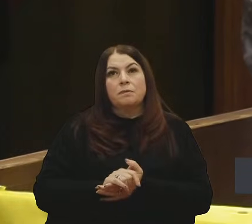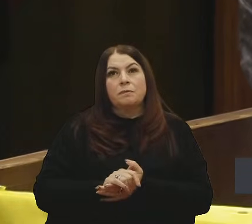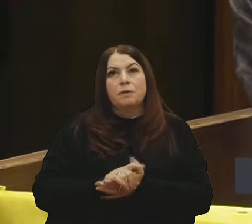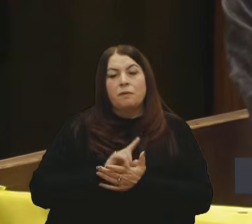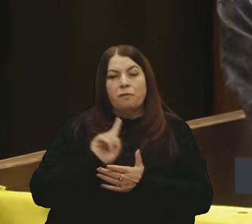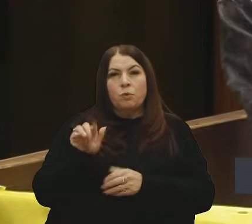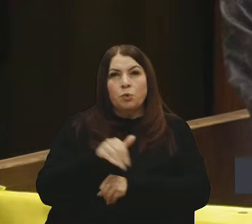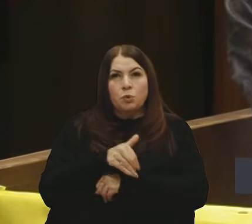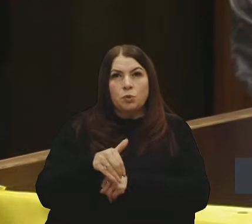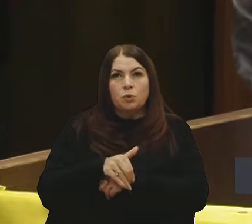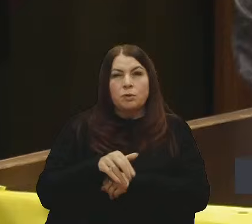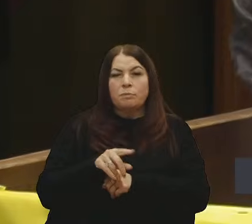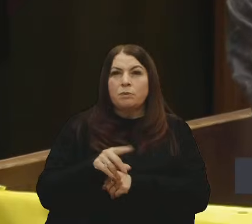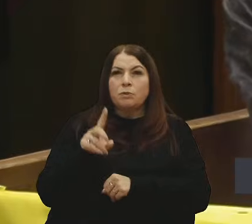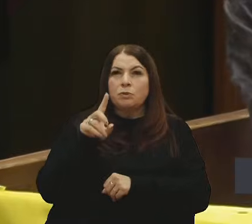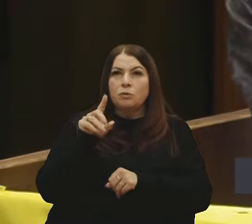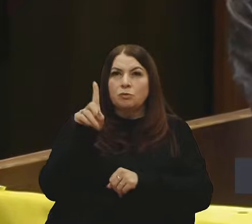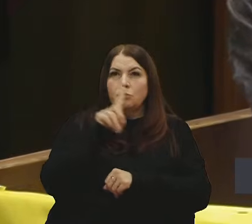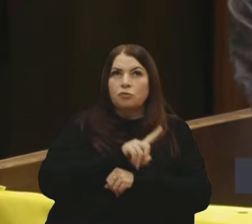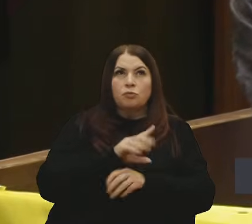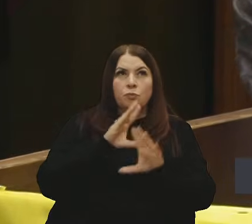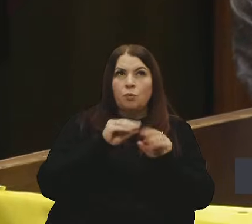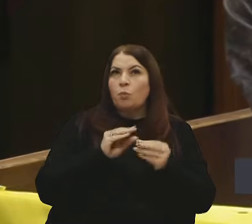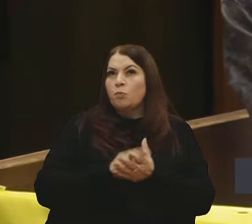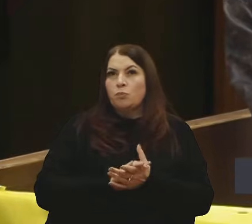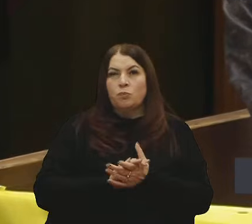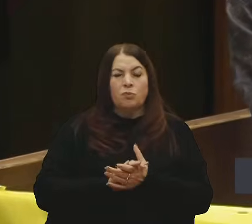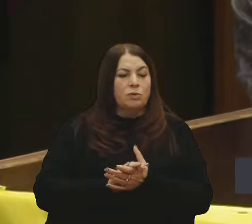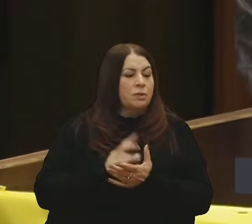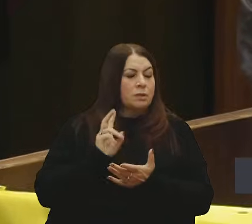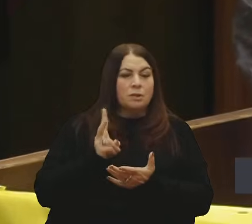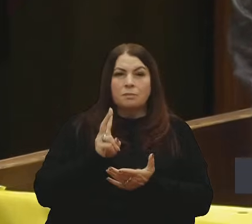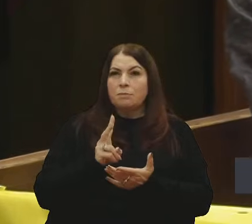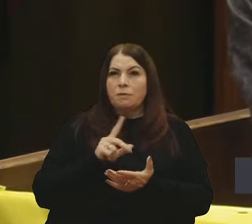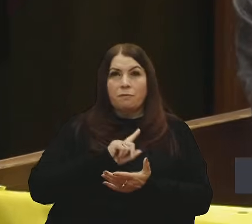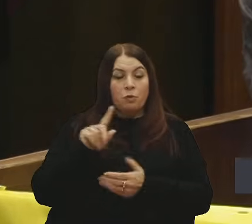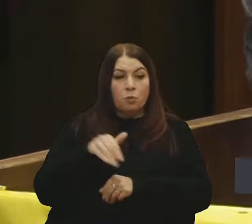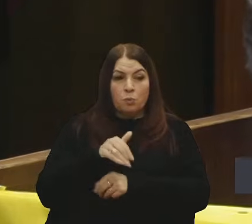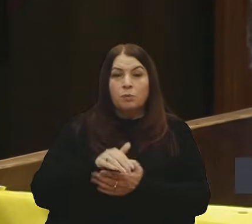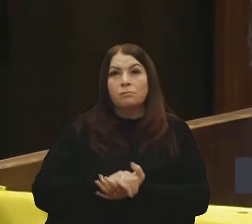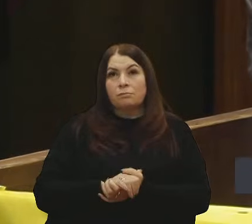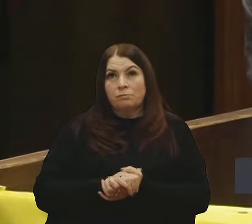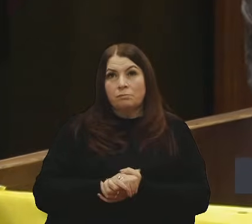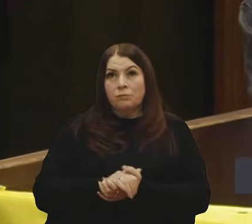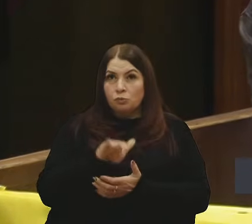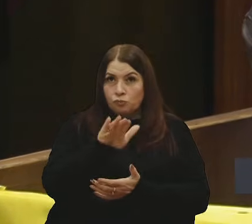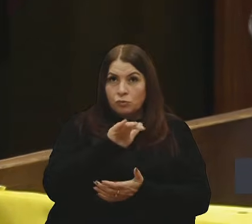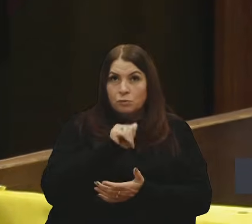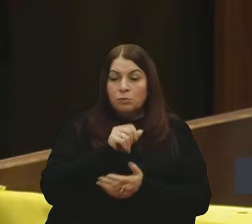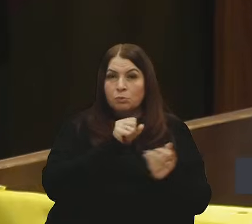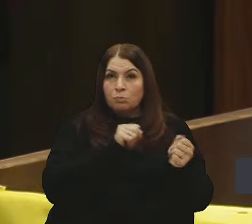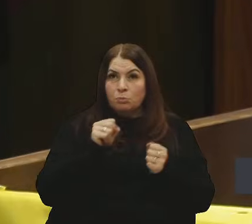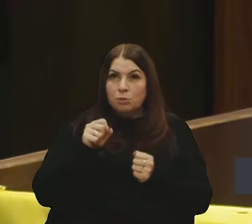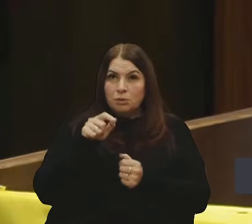nas ruas, mesmo que seja em dia e noite. Toda hora. Mas vão nas ruas. Convoquem, vocês têm um poder enorme. Vão assim, em